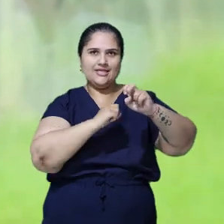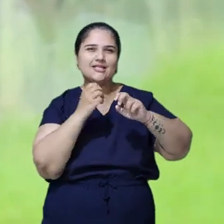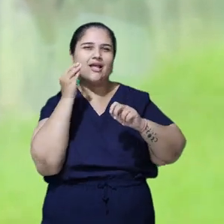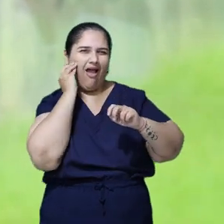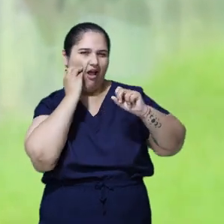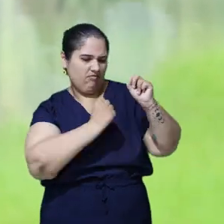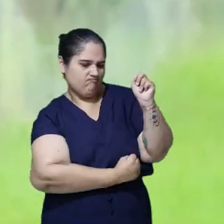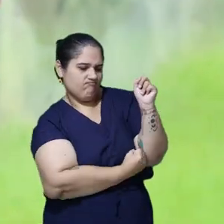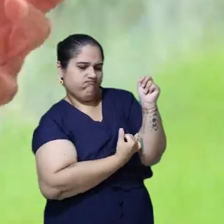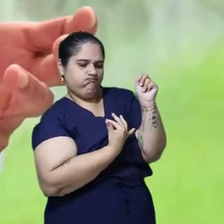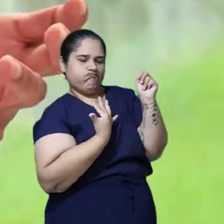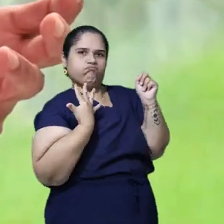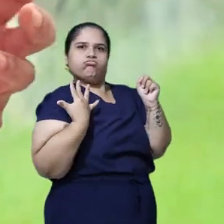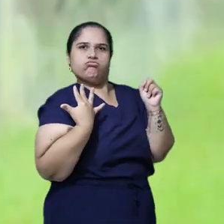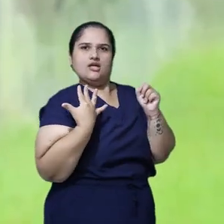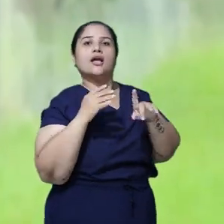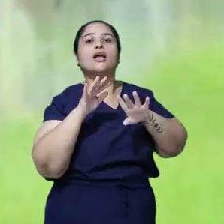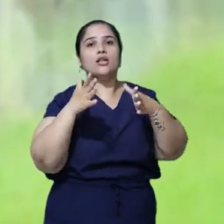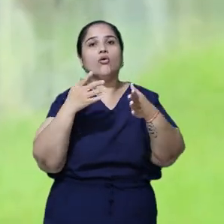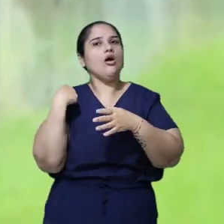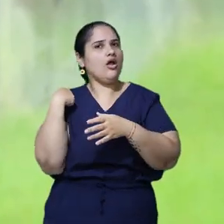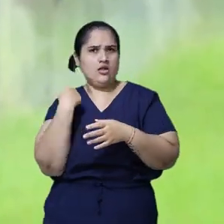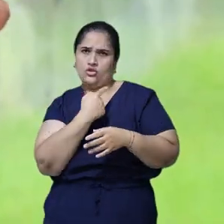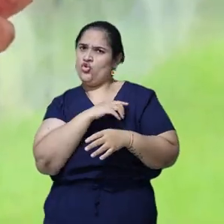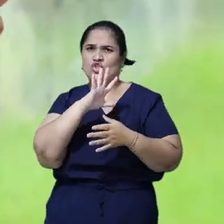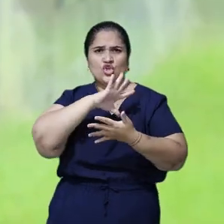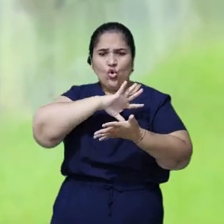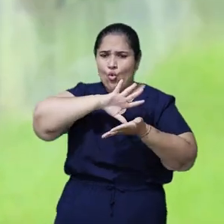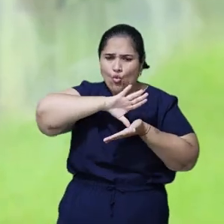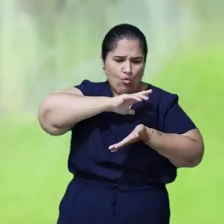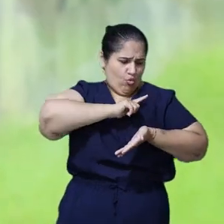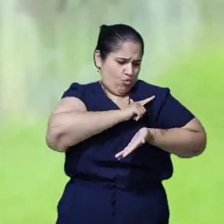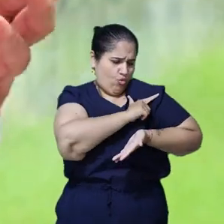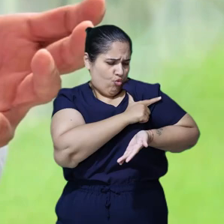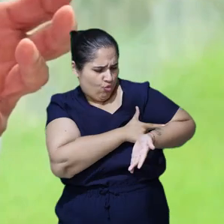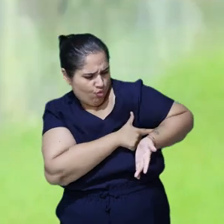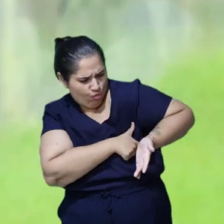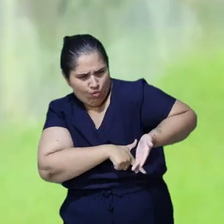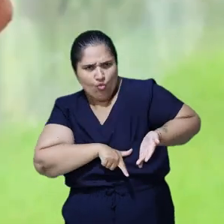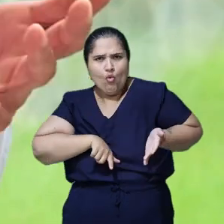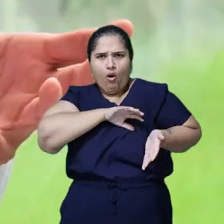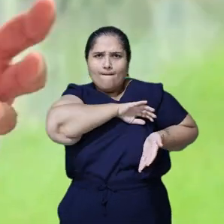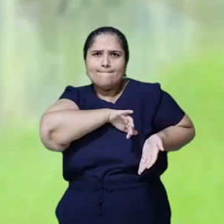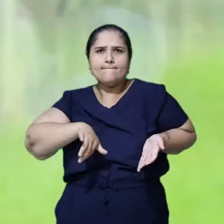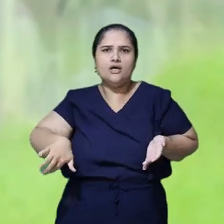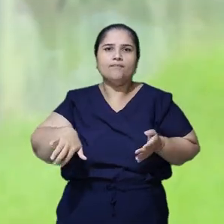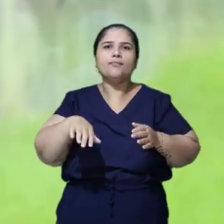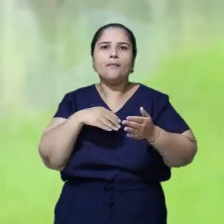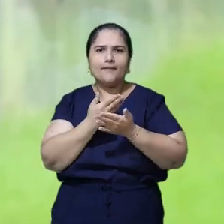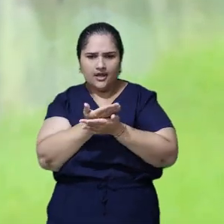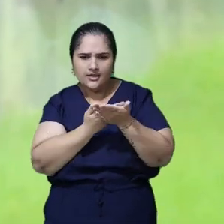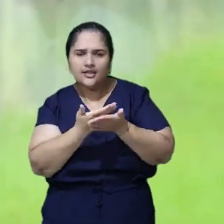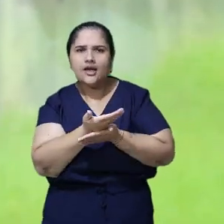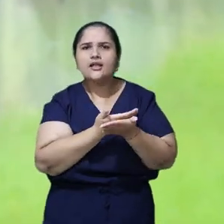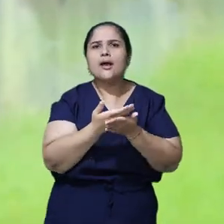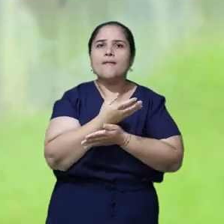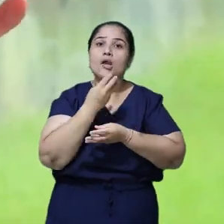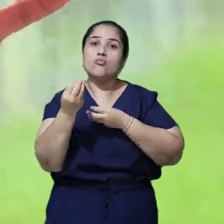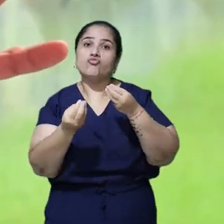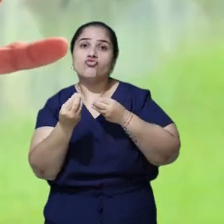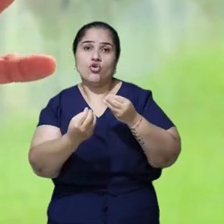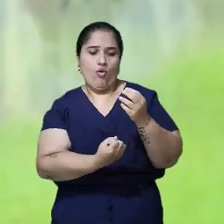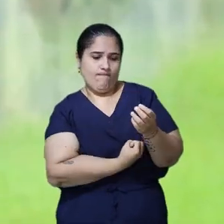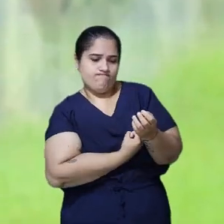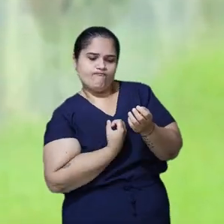né, e como um todo, para tratar essa linha de disseminação, essa via de disseminação do tumor.